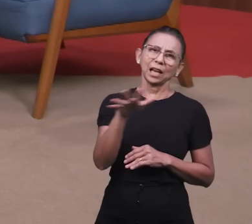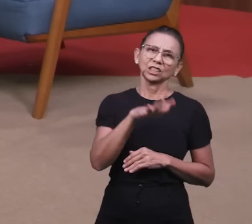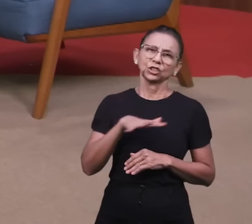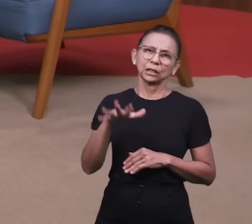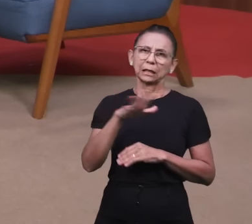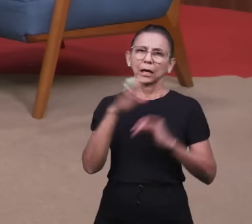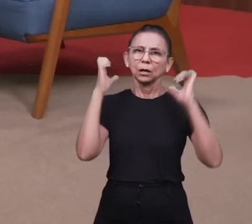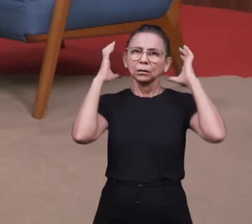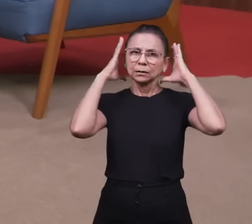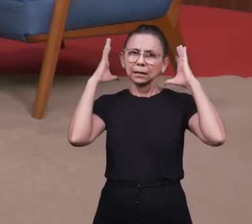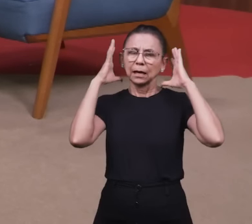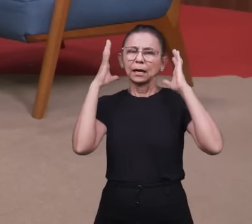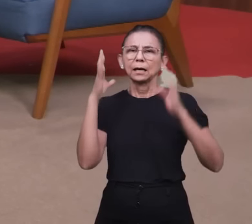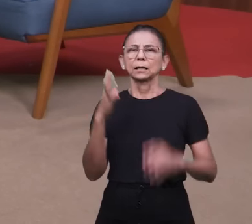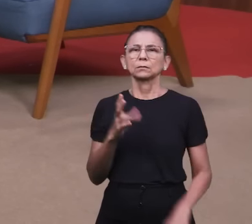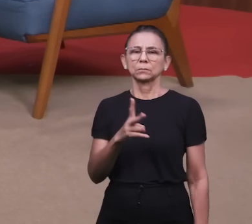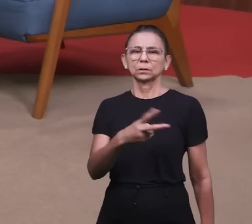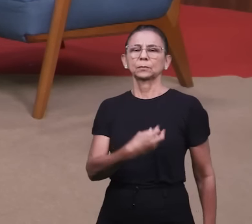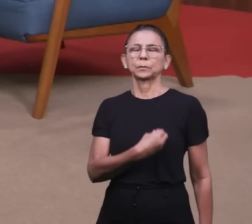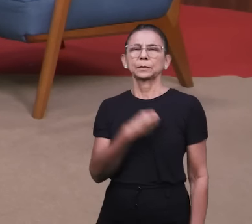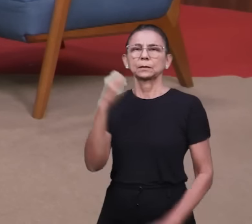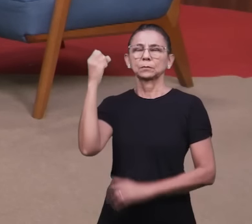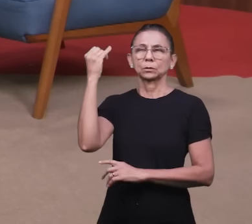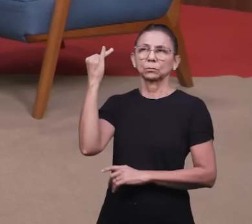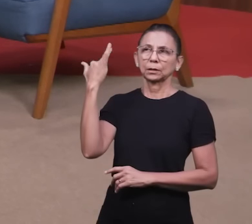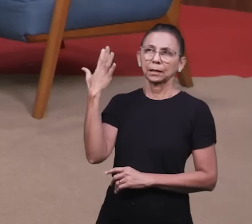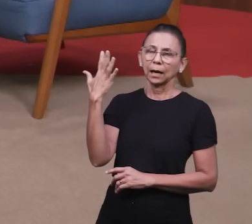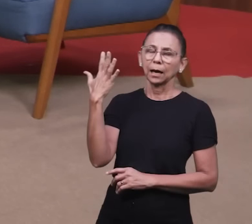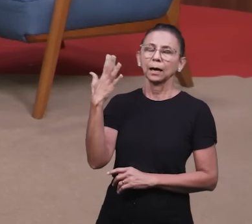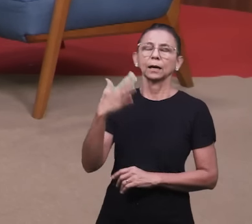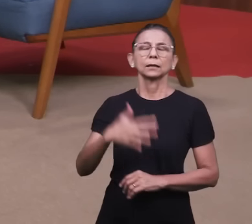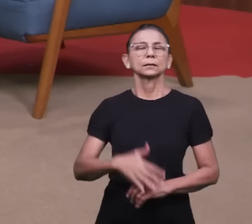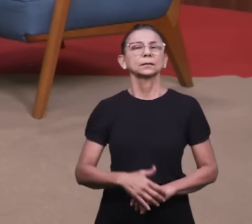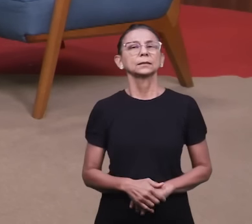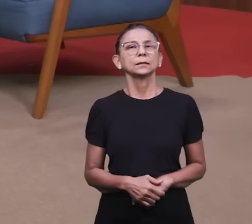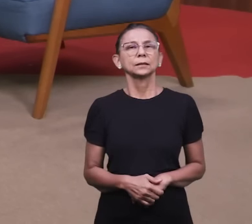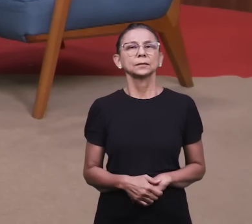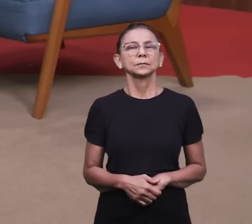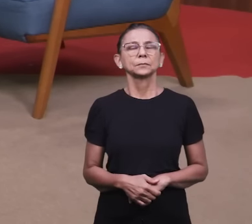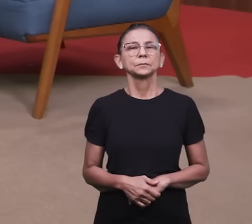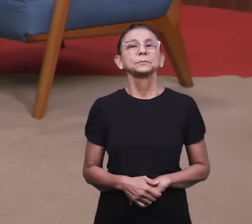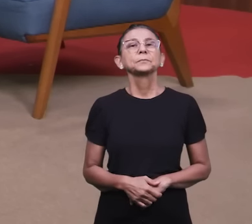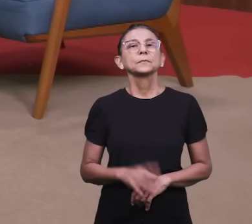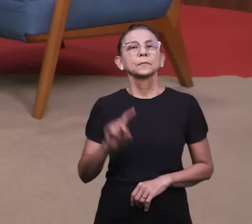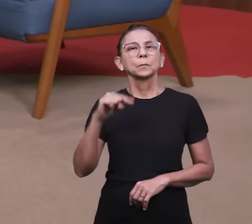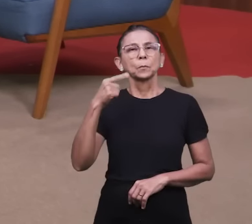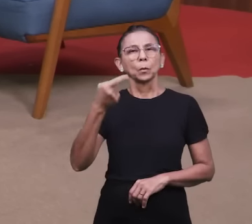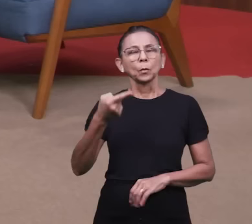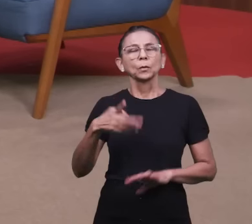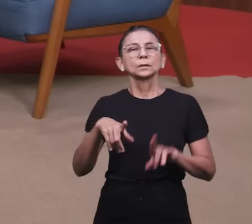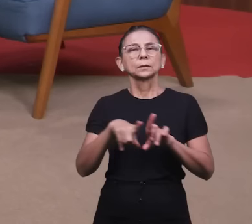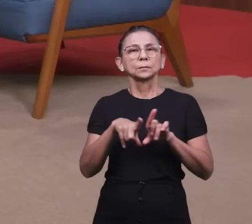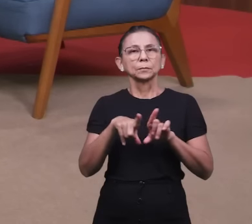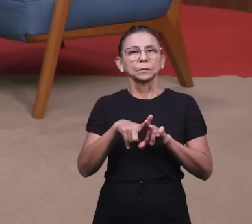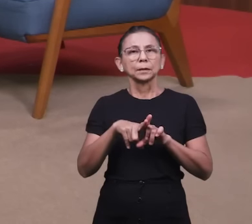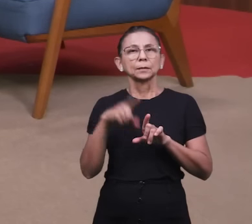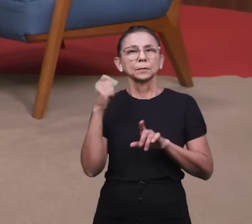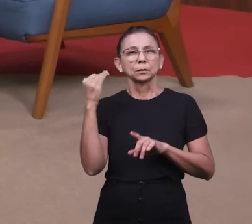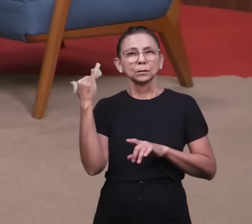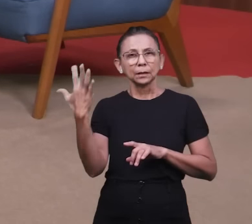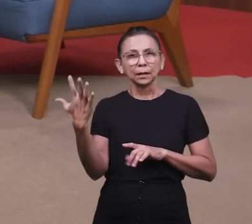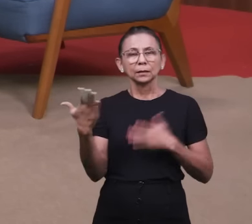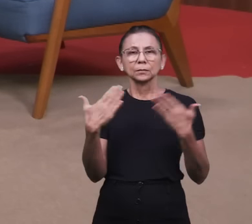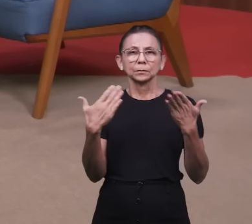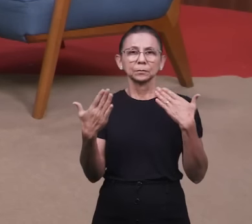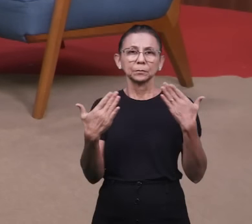pastor Wallace tá sempre presente nas madrugadas pós madrugada rádio que tem sido uma benção né e inclusive após